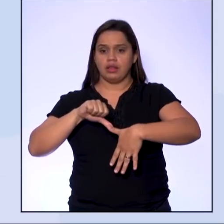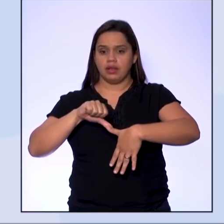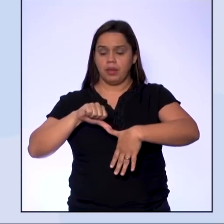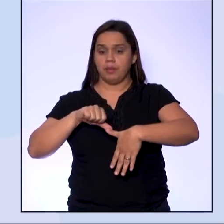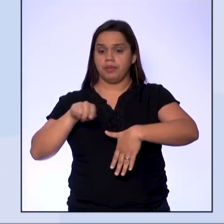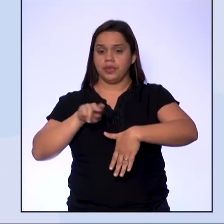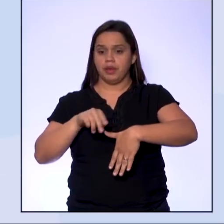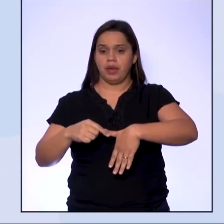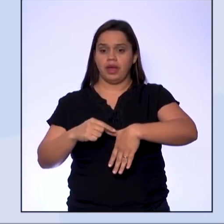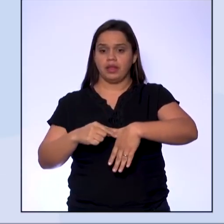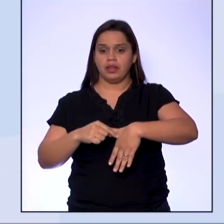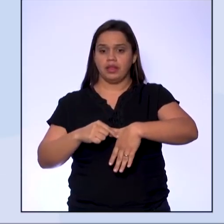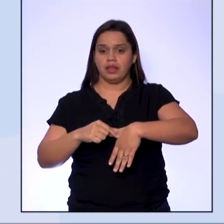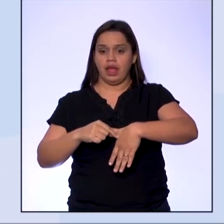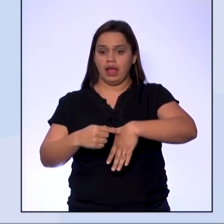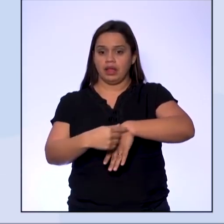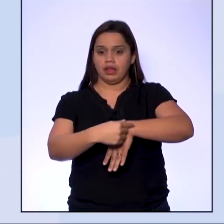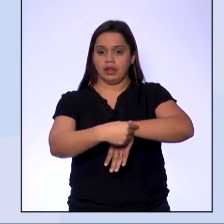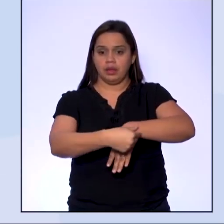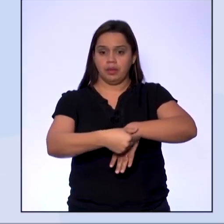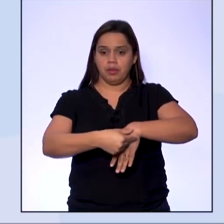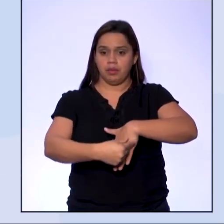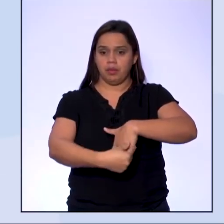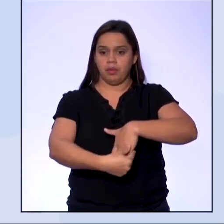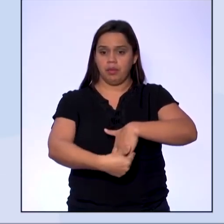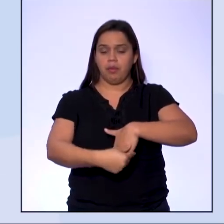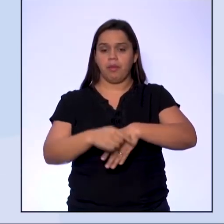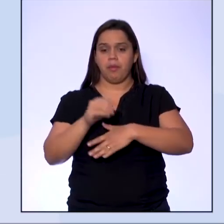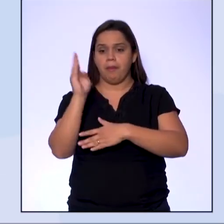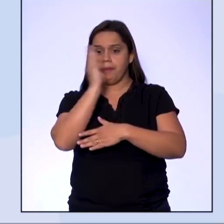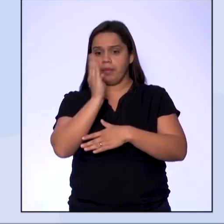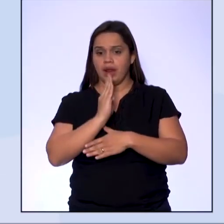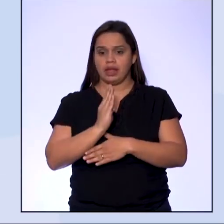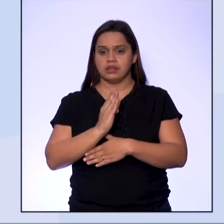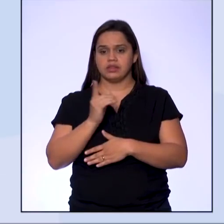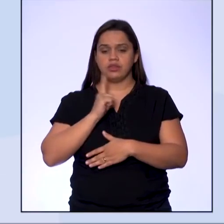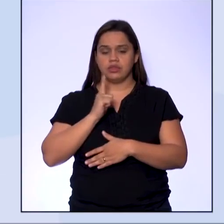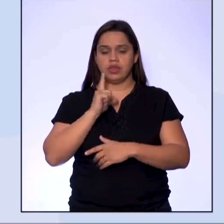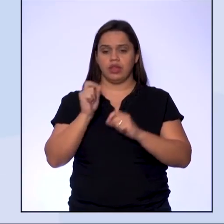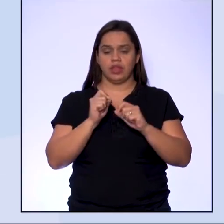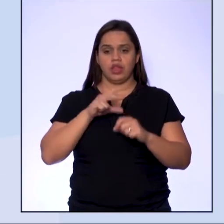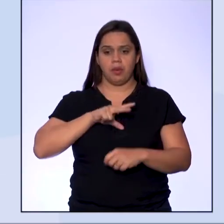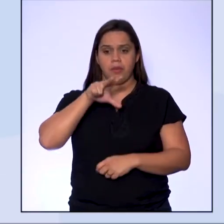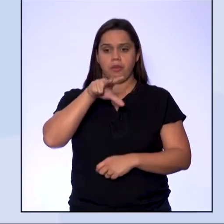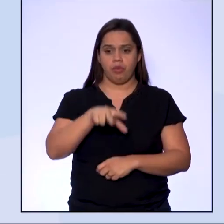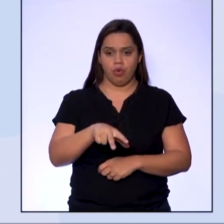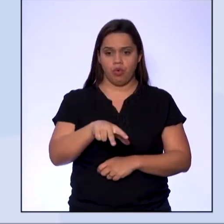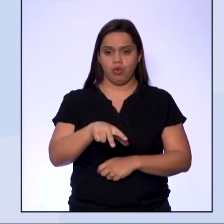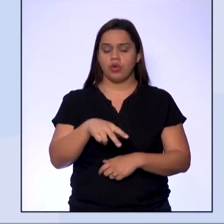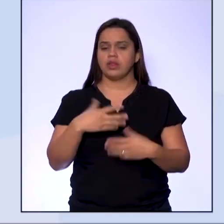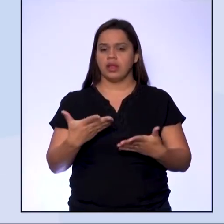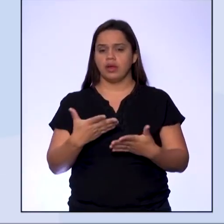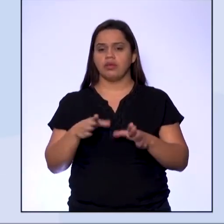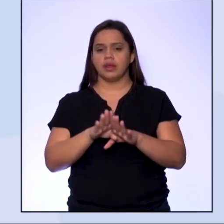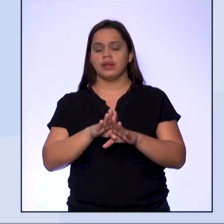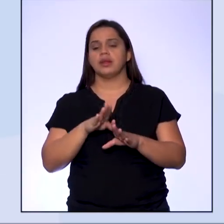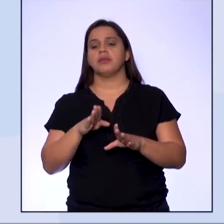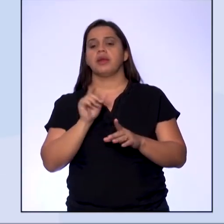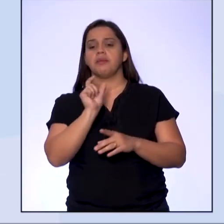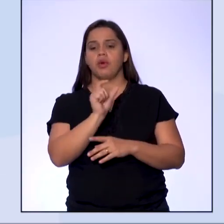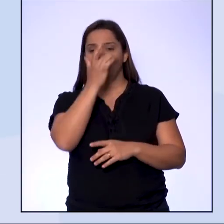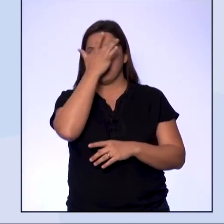região, o Argentina, o Paraguai e o Uruguai, tem essa denominação pela quantidade de prata que foi